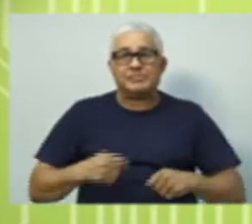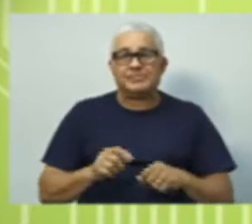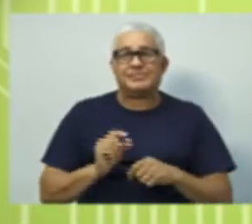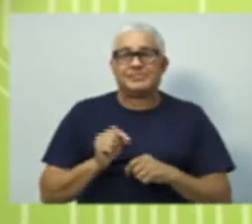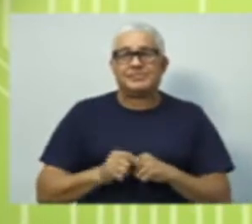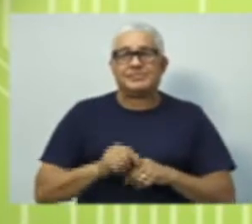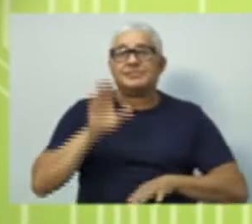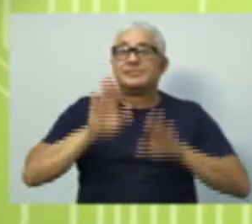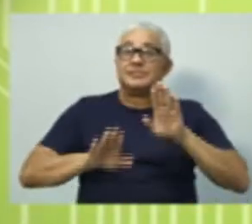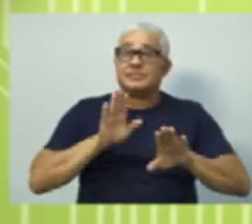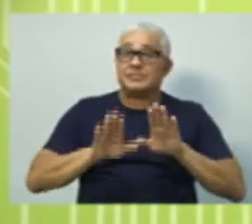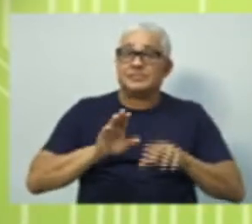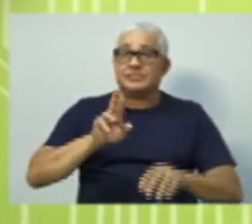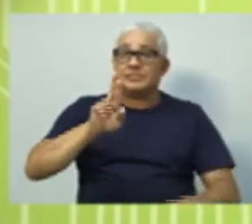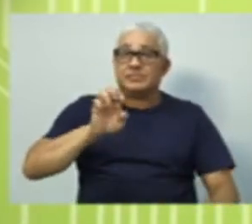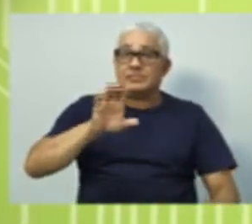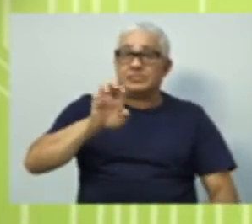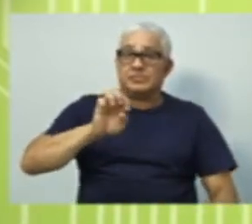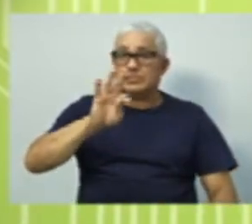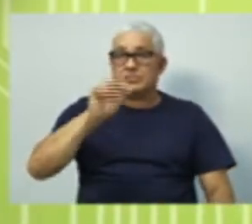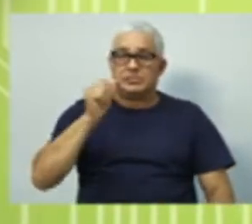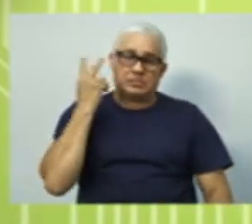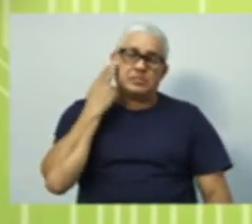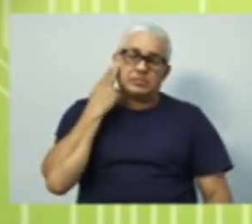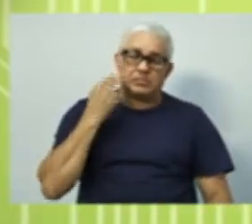Vai depender da receita, né? É bem normal.